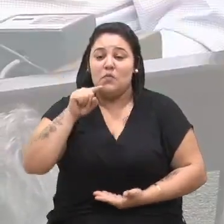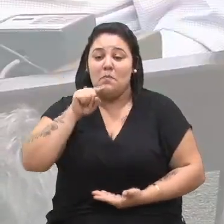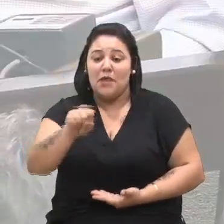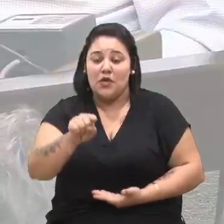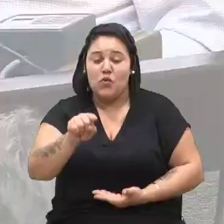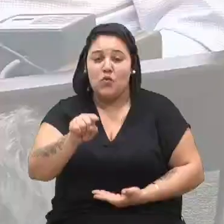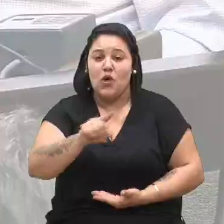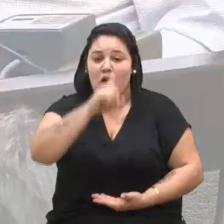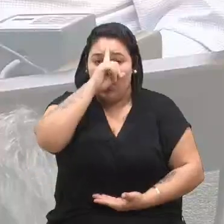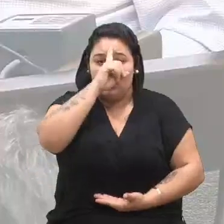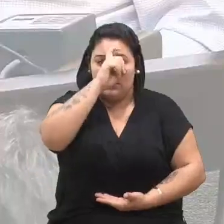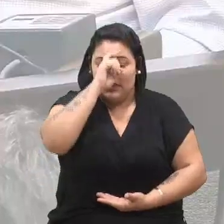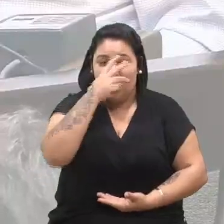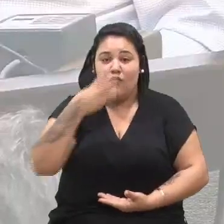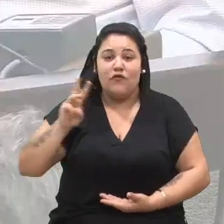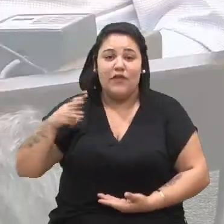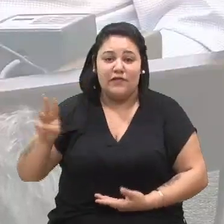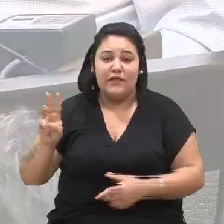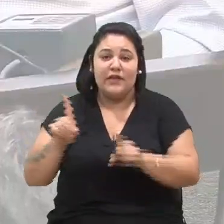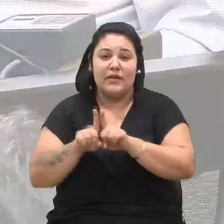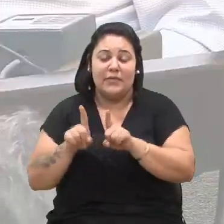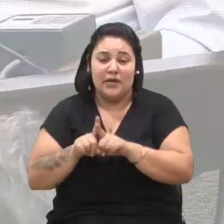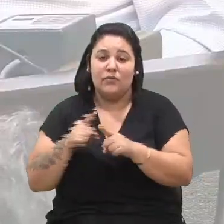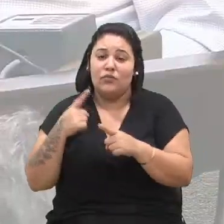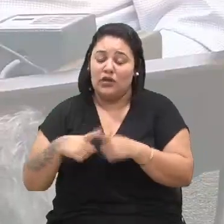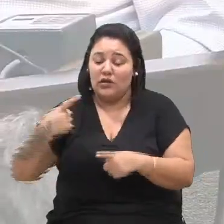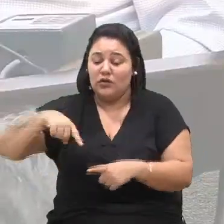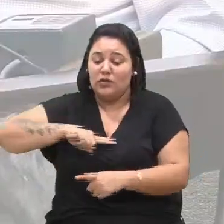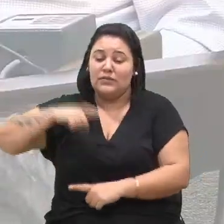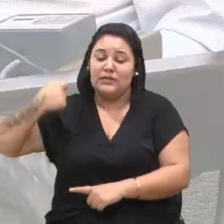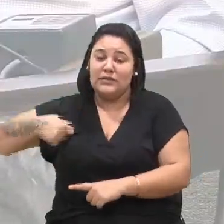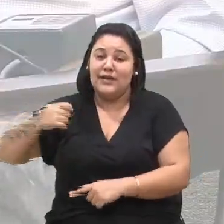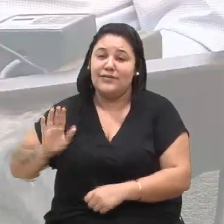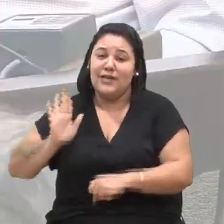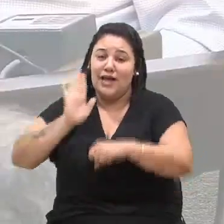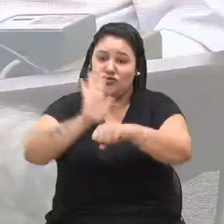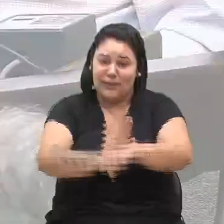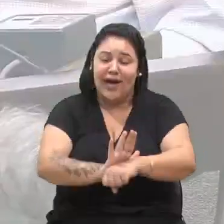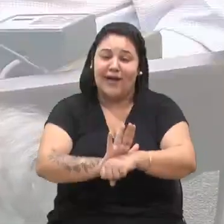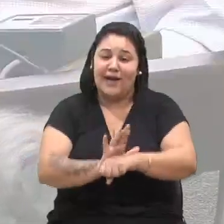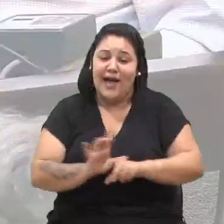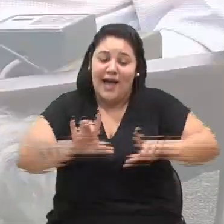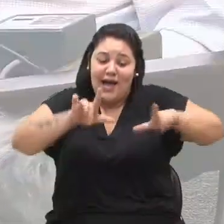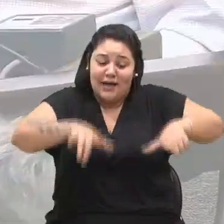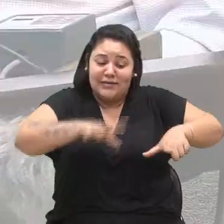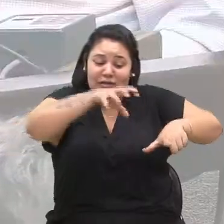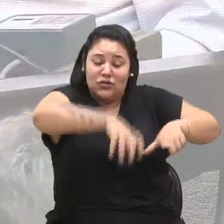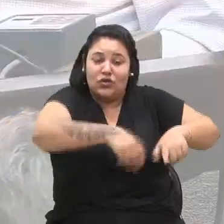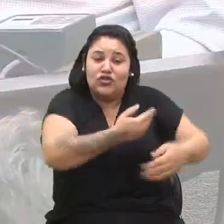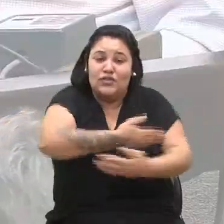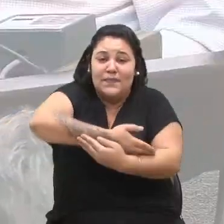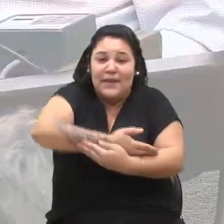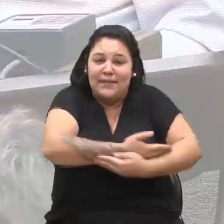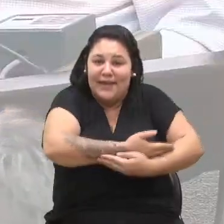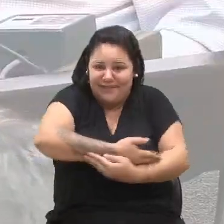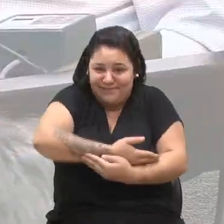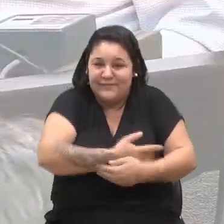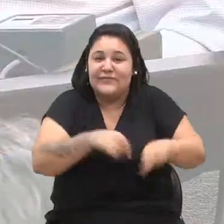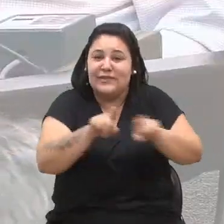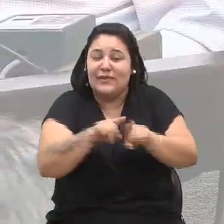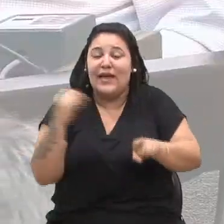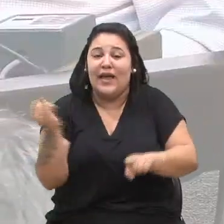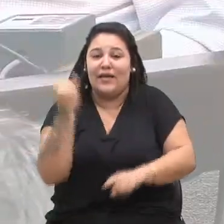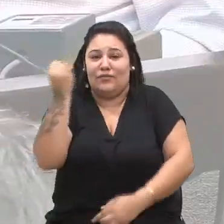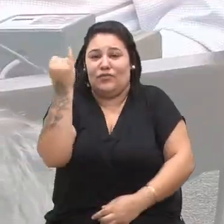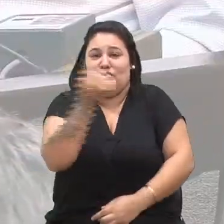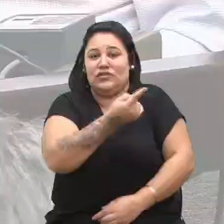Virvi Ramos, justamente para auxiliar na situação do materno-infantil, vereador D'Ambrossi. É importante a gente